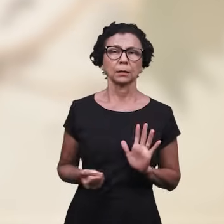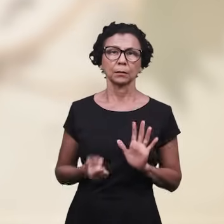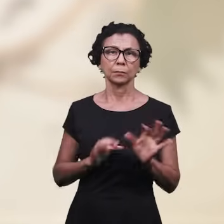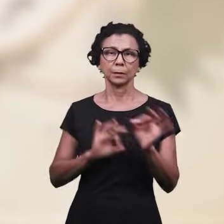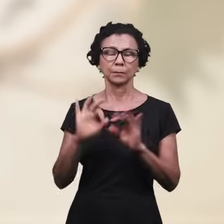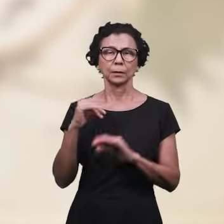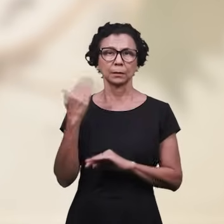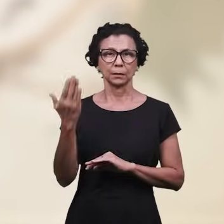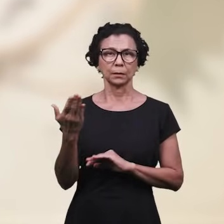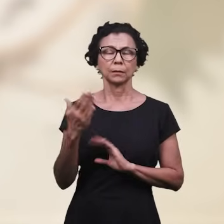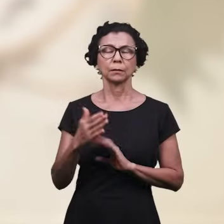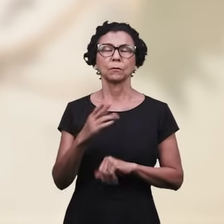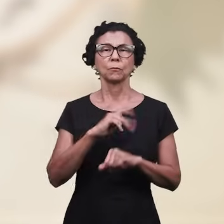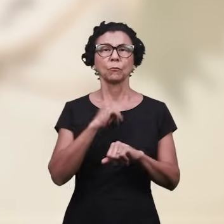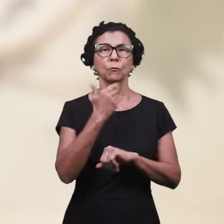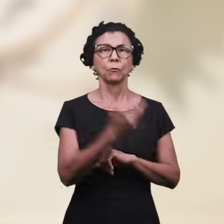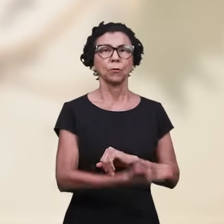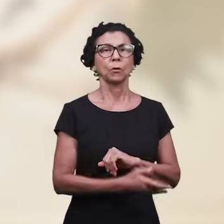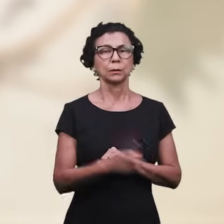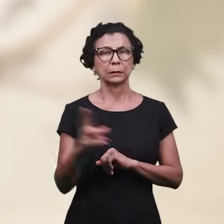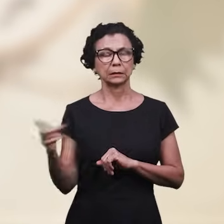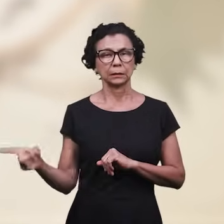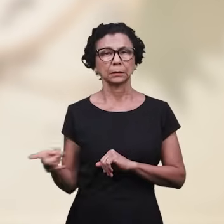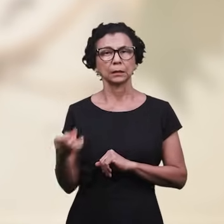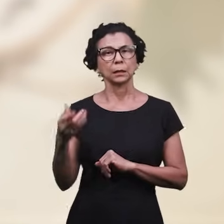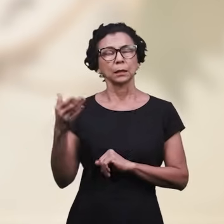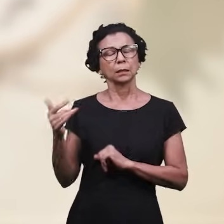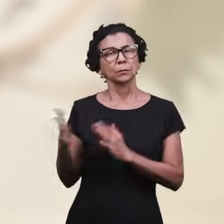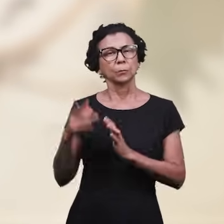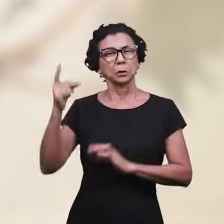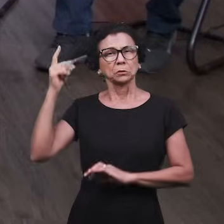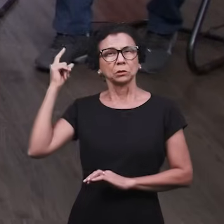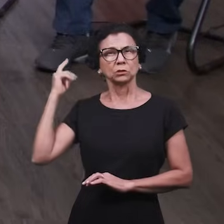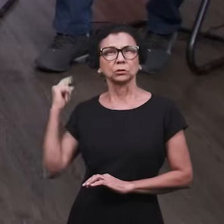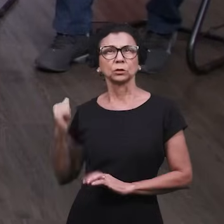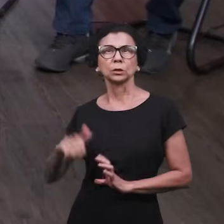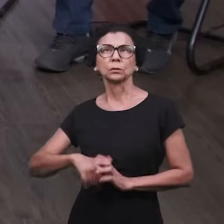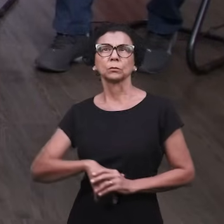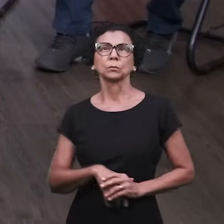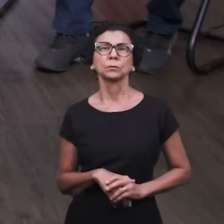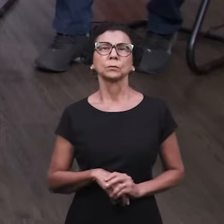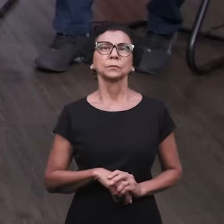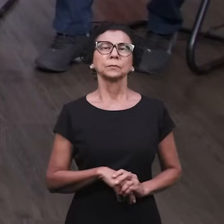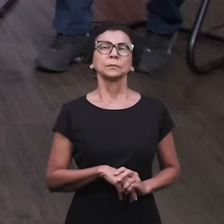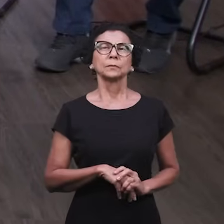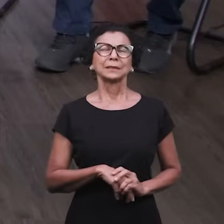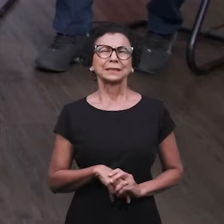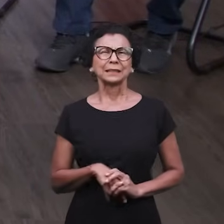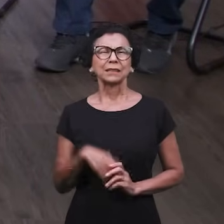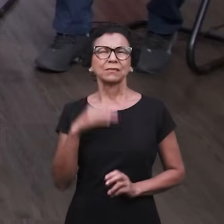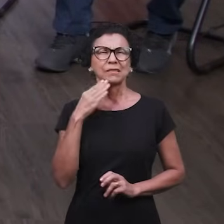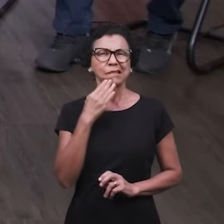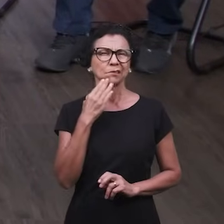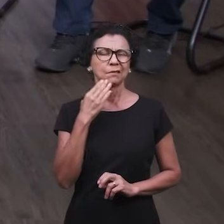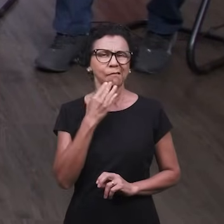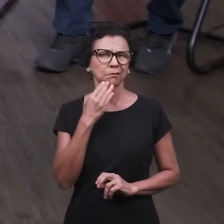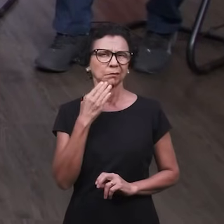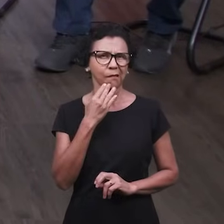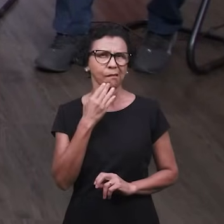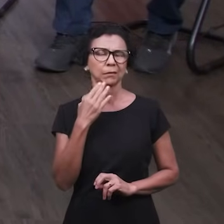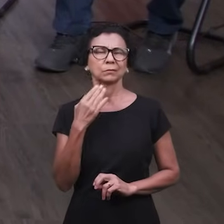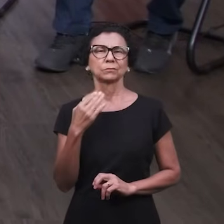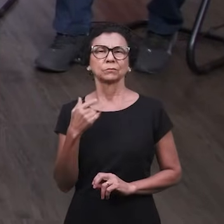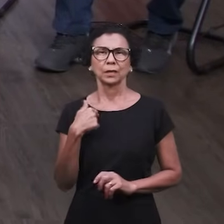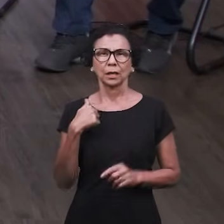Japão. Esse aqui ainda é um japonês. Então esse aqui é um violão que eu fiz a restauração dele. Ele estava bem danificado e